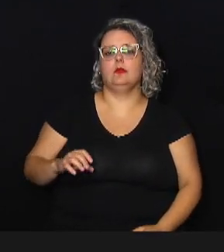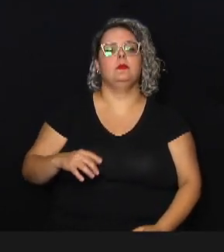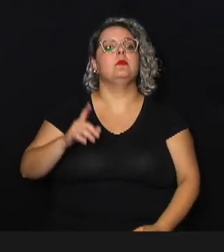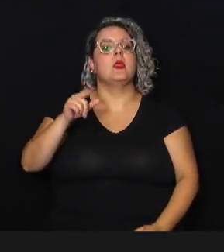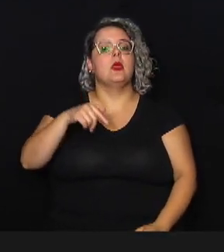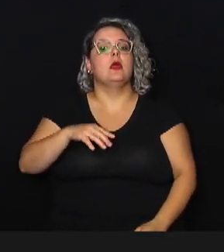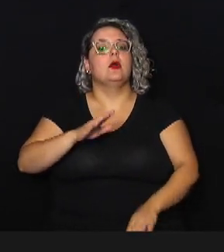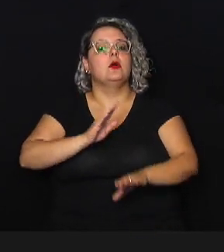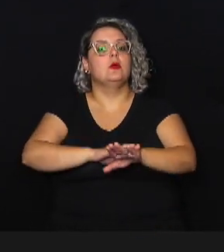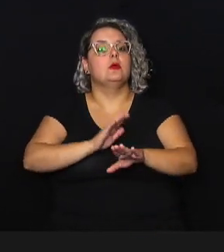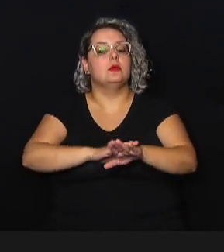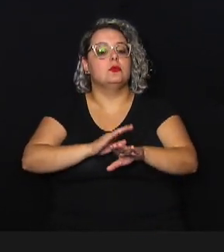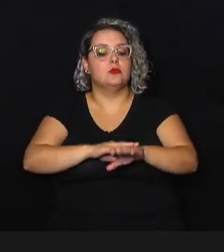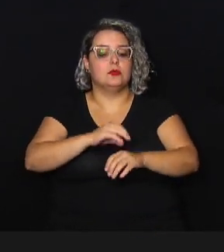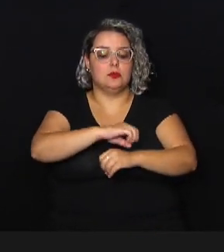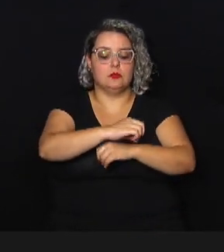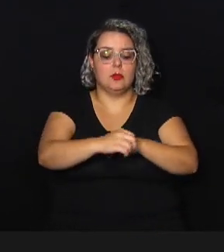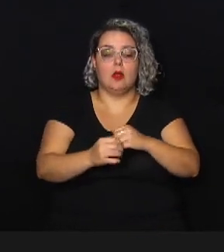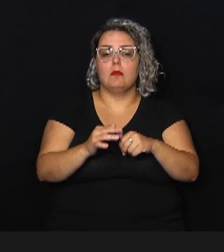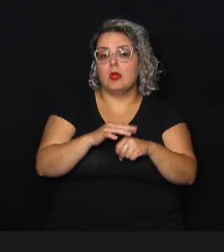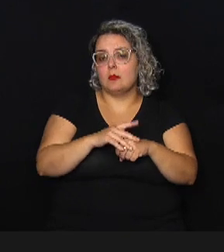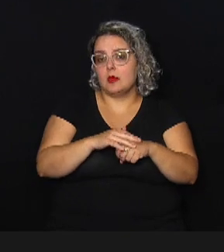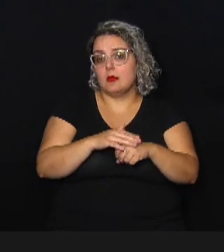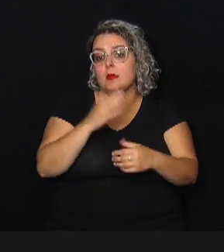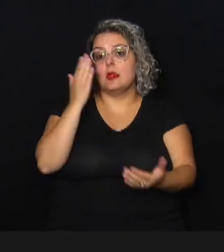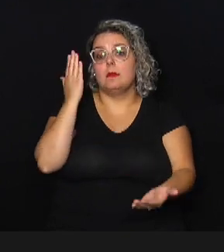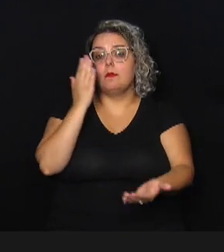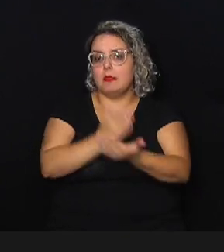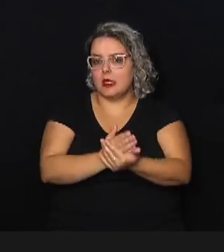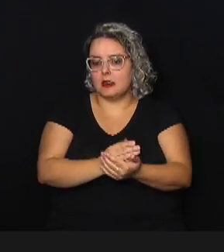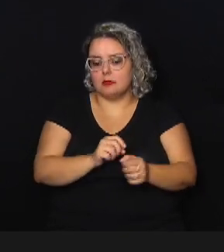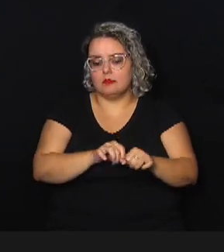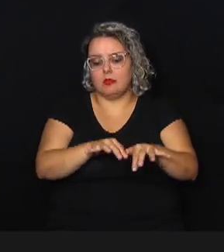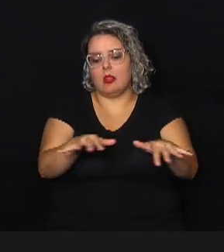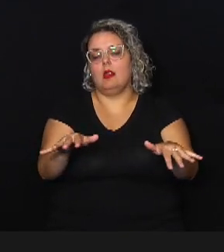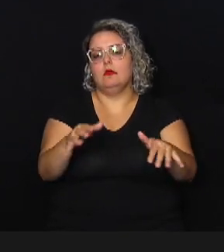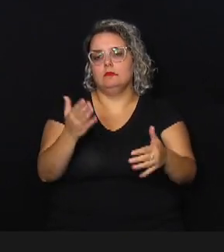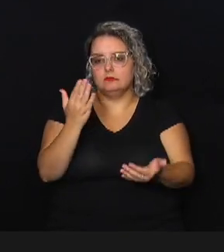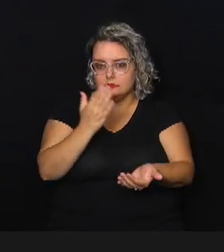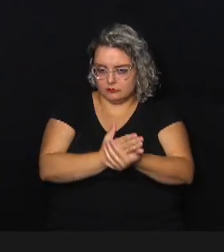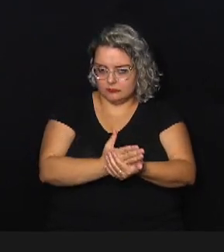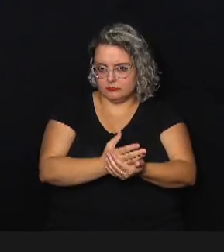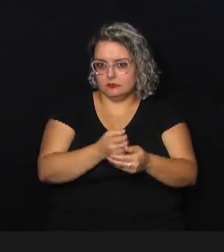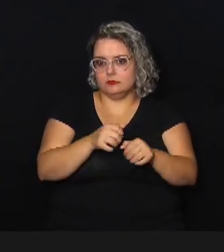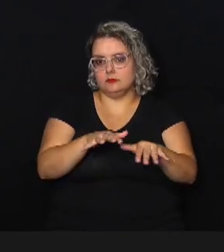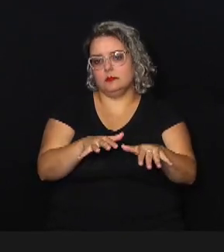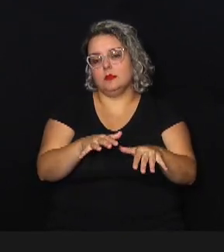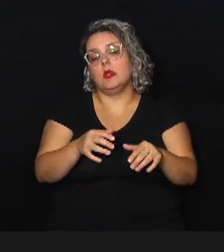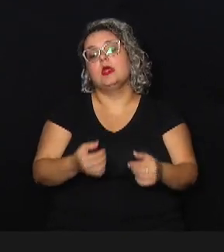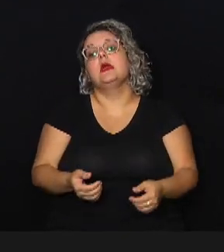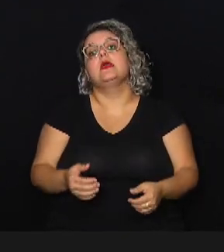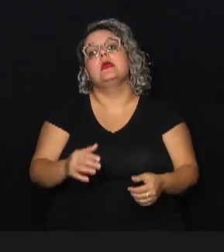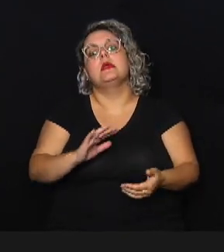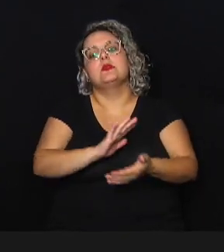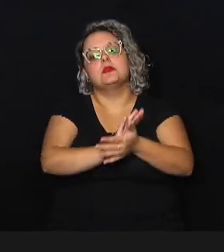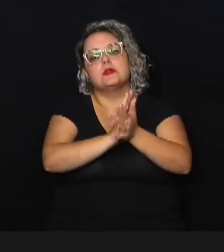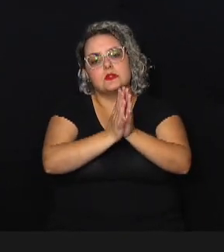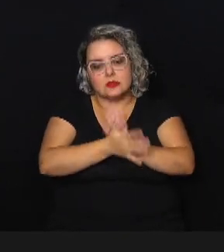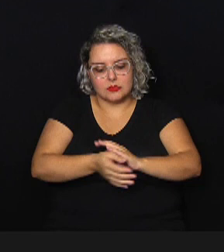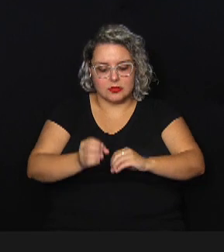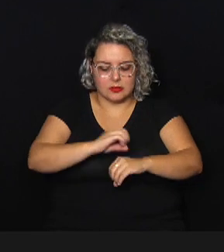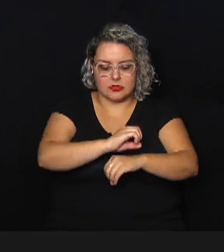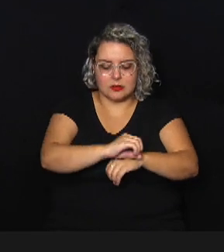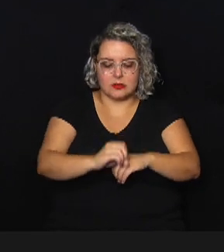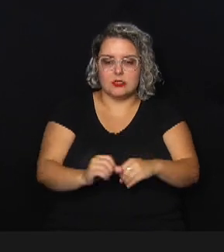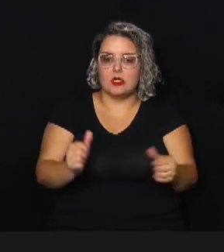células doentes para impedir a sua replicação e, inclusive, a morte dessas células doentes, para deixar só as